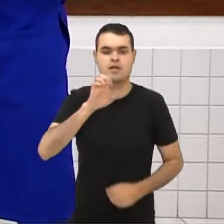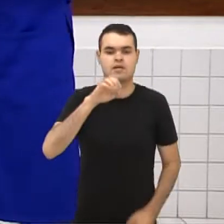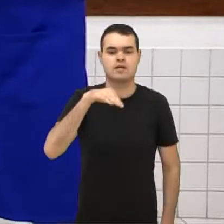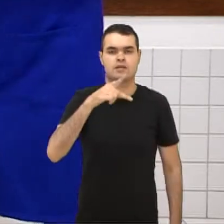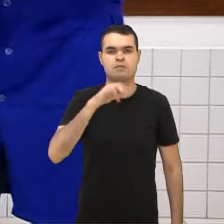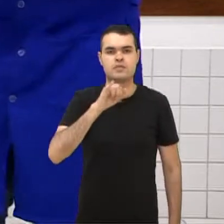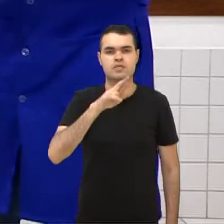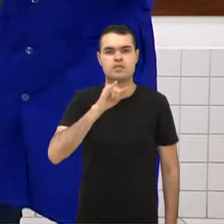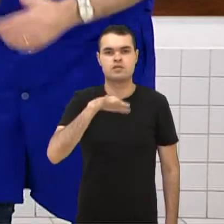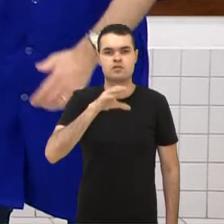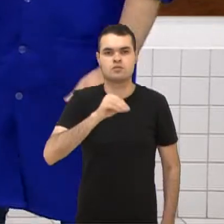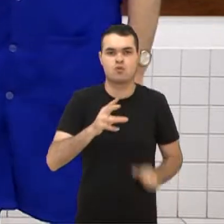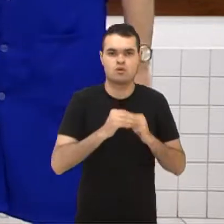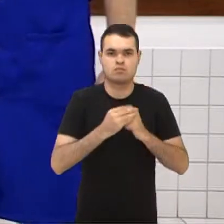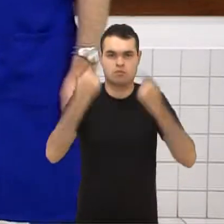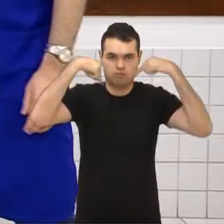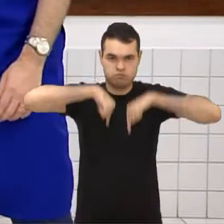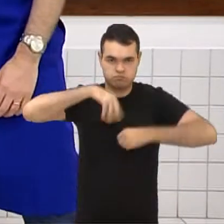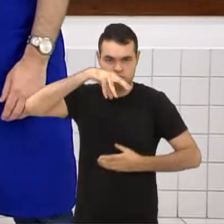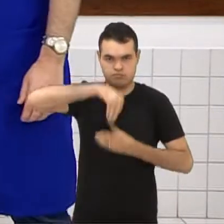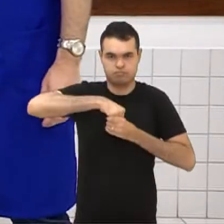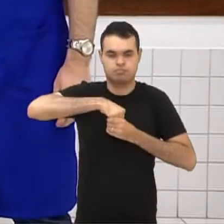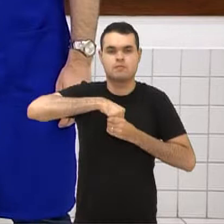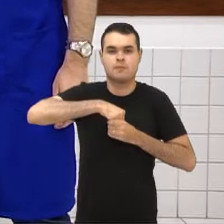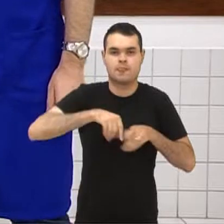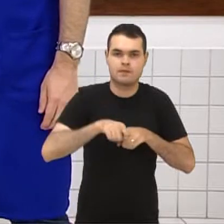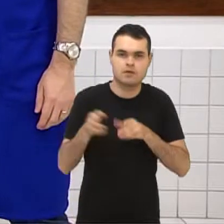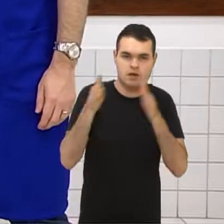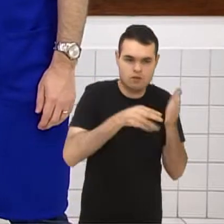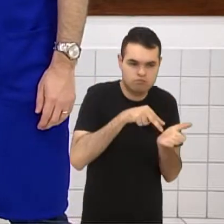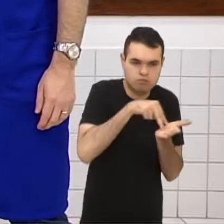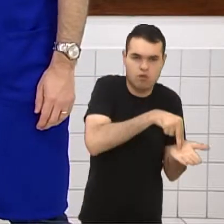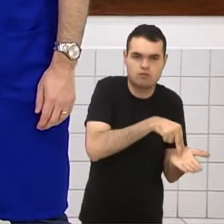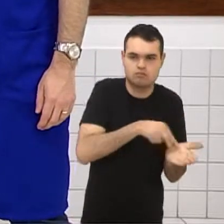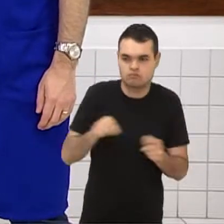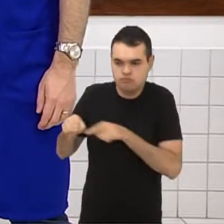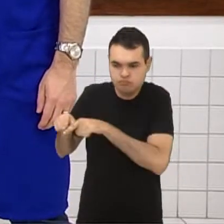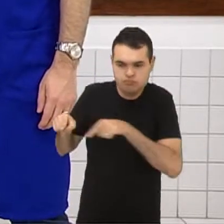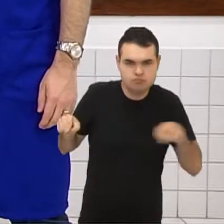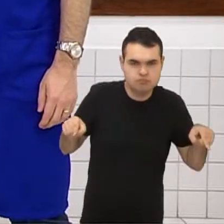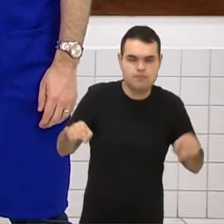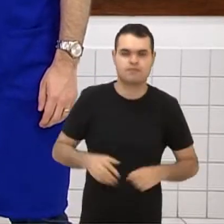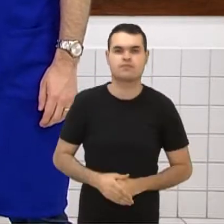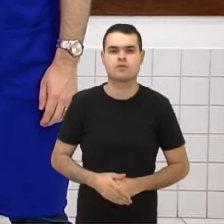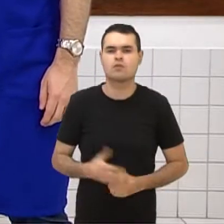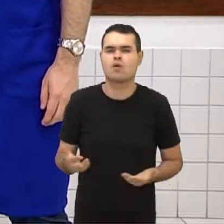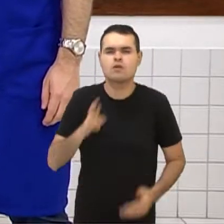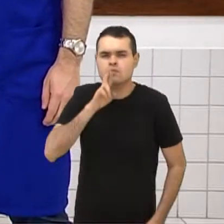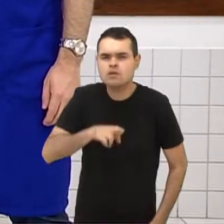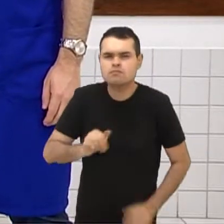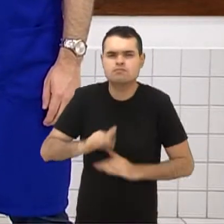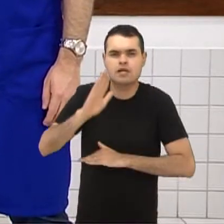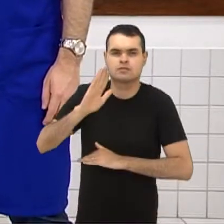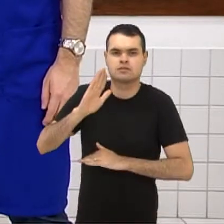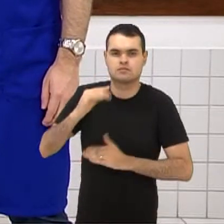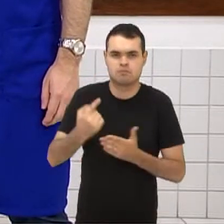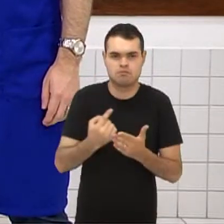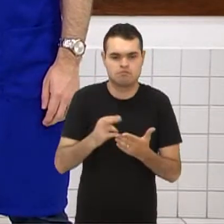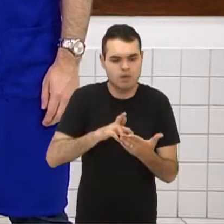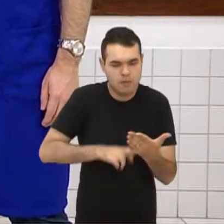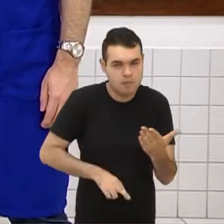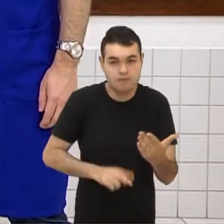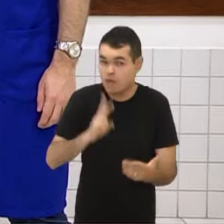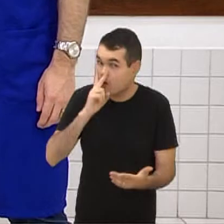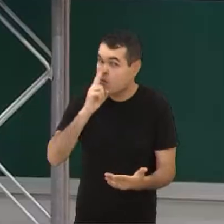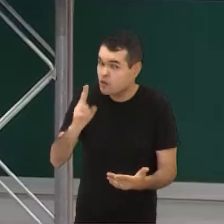professor? Temos sim. Agora vamos ver qual foi a resposta que eles mais mandaram. Ih, Fábio, acho que deu